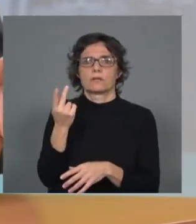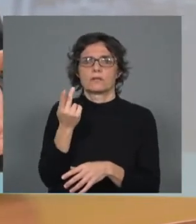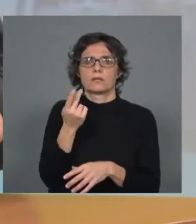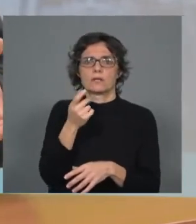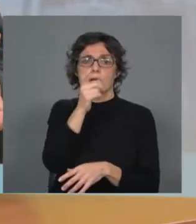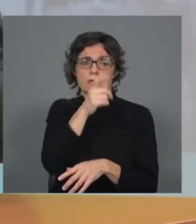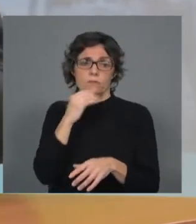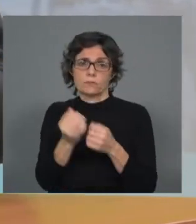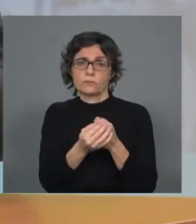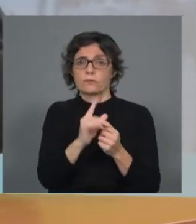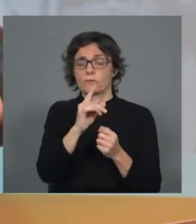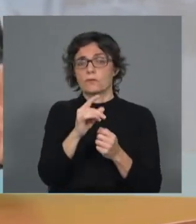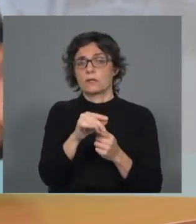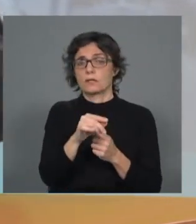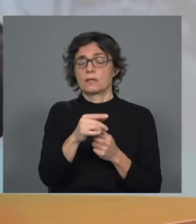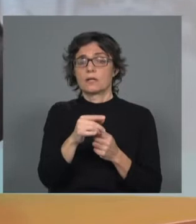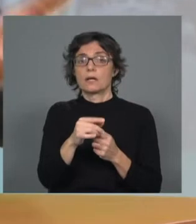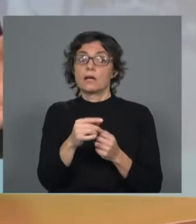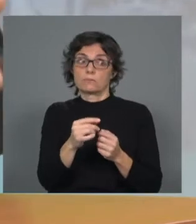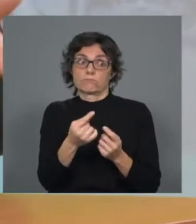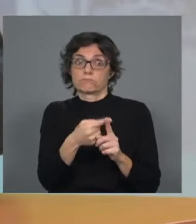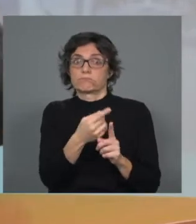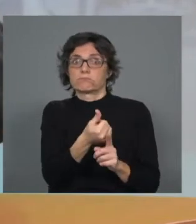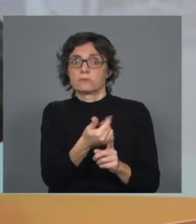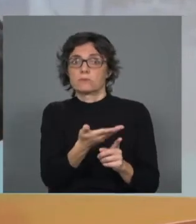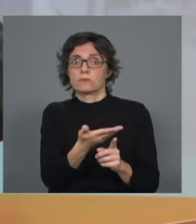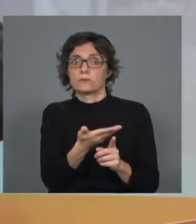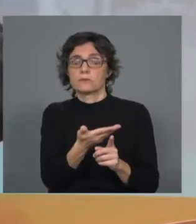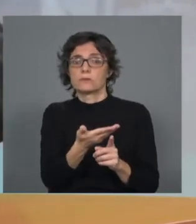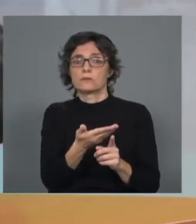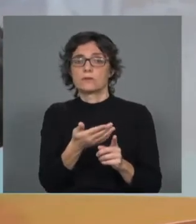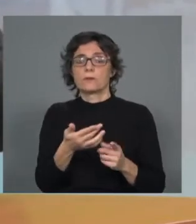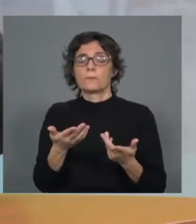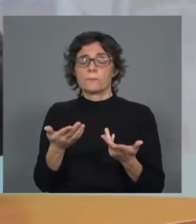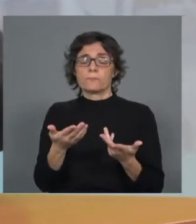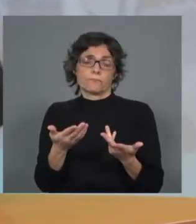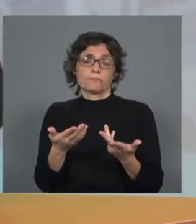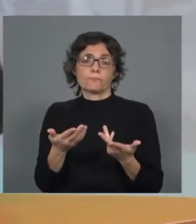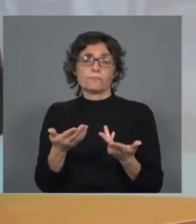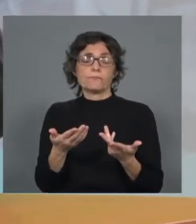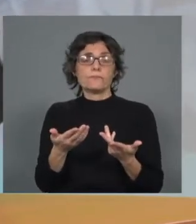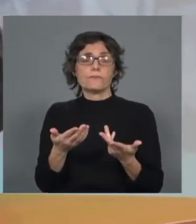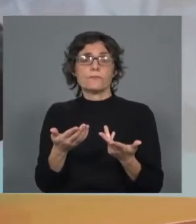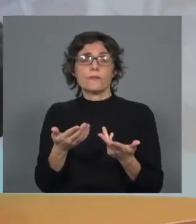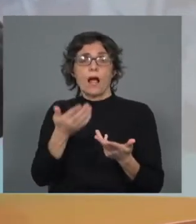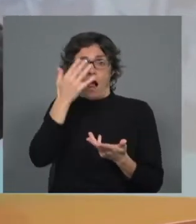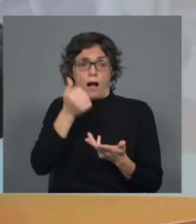dos idosos, e ainda bem, quer dizer, é perfeitamente justificado que isso tenha sido feito.